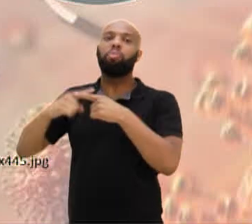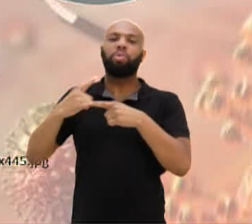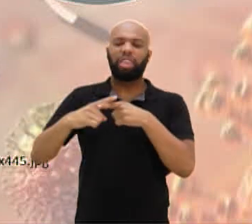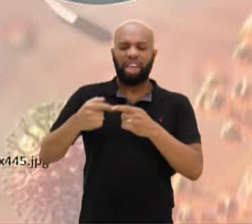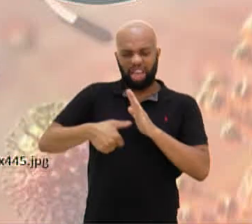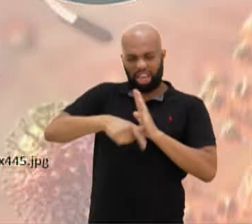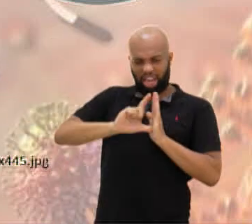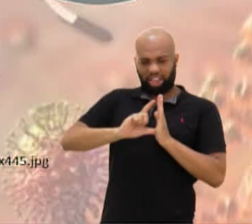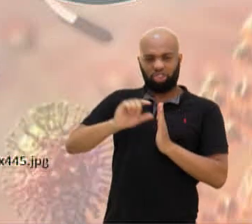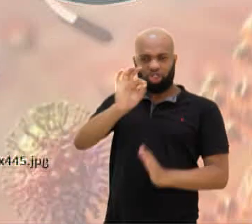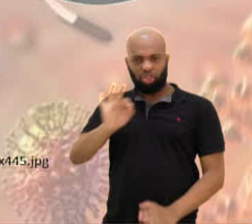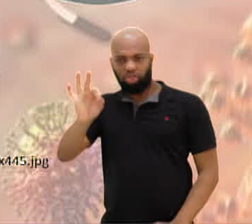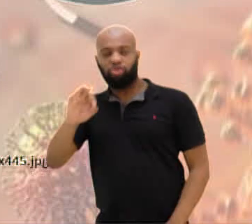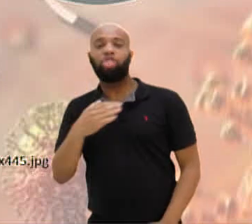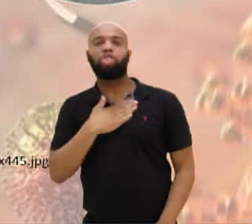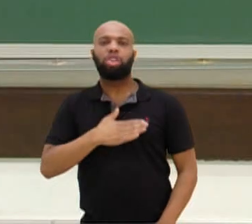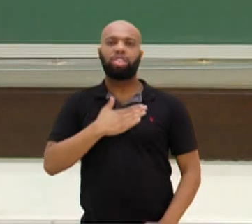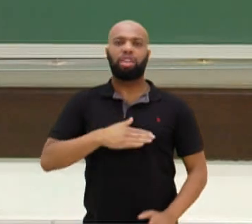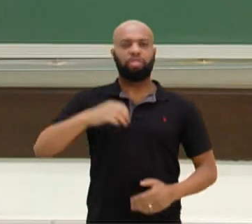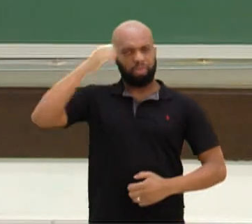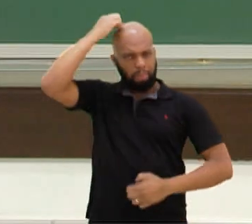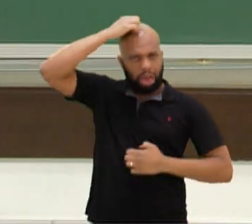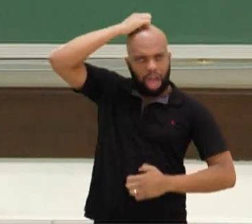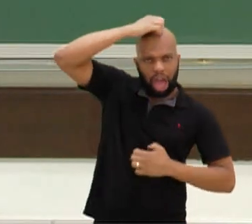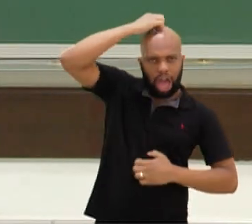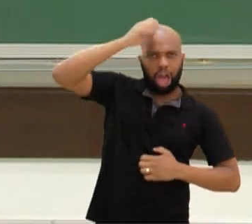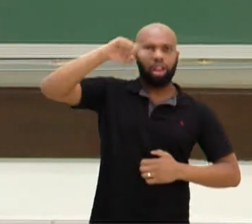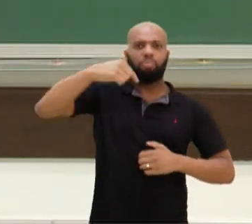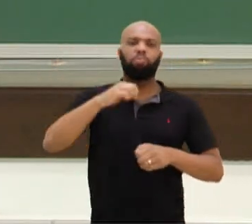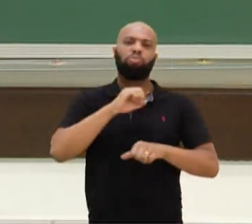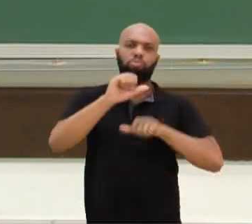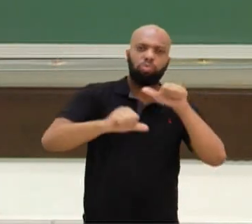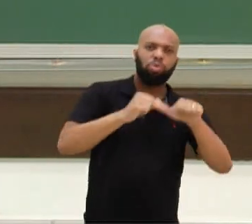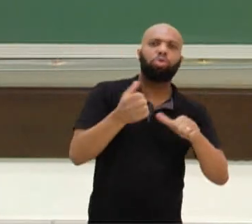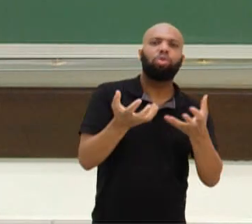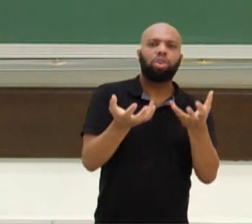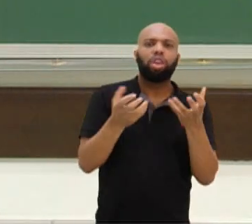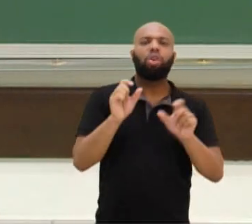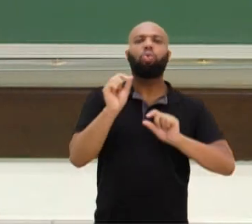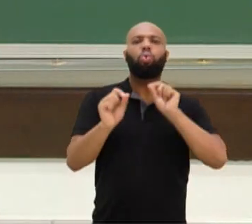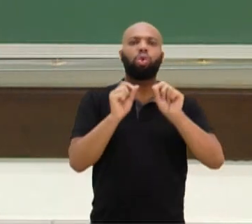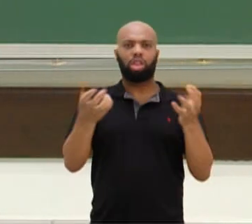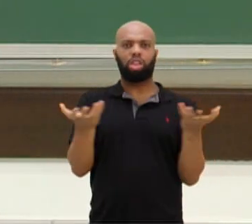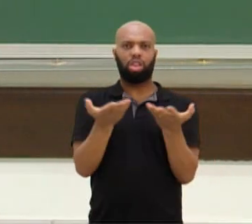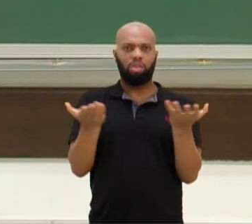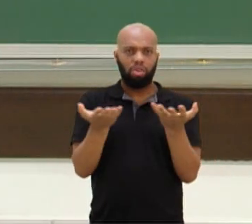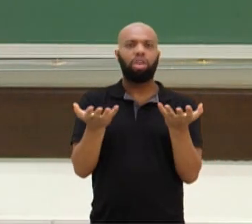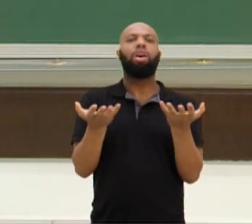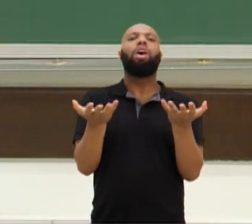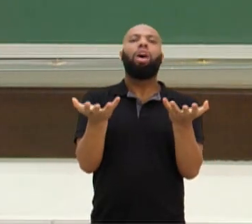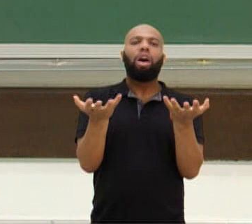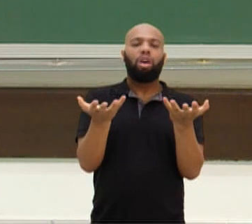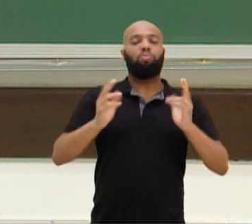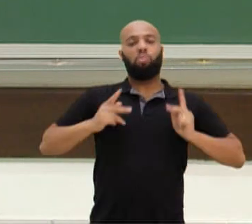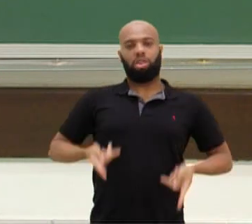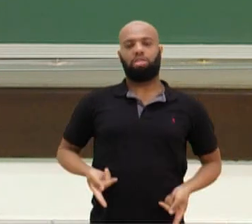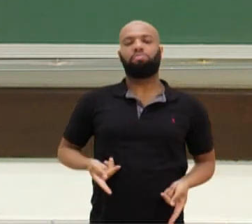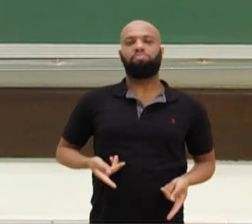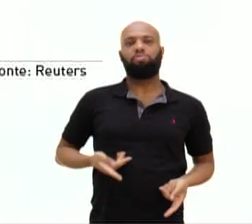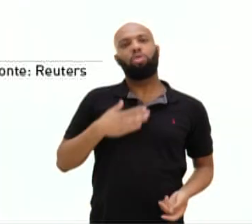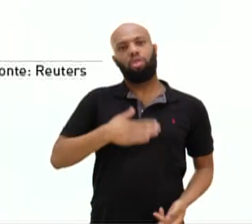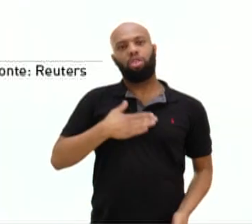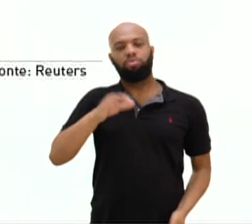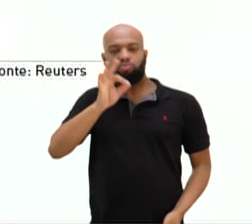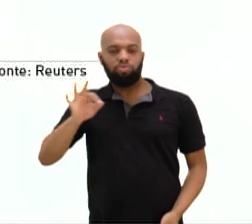macacos. E a partir daí, então, foi sendo transmitido aos poucos para o mundo, tá? Olhem só esse mapa, gente. Esse mapa